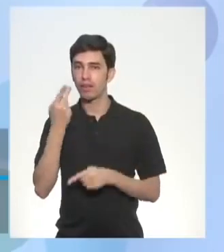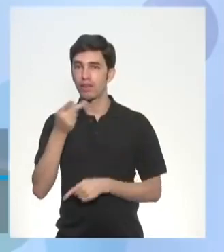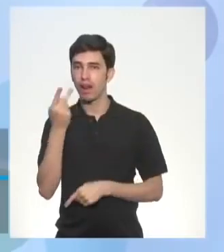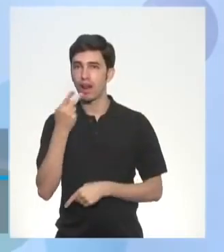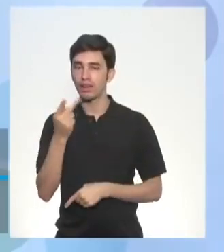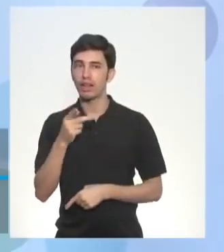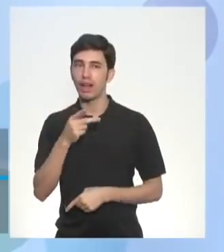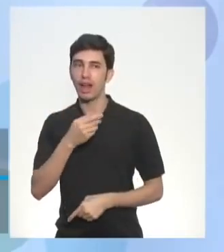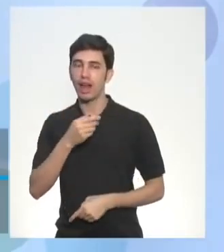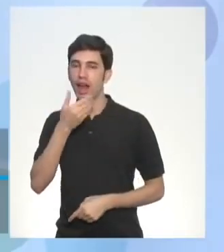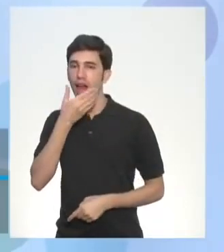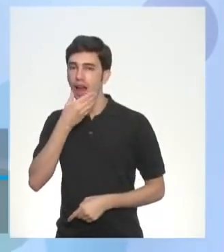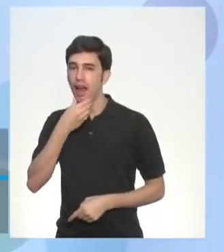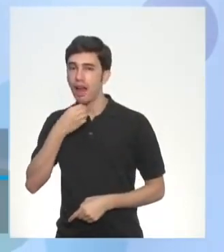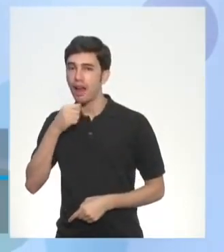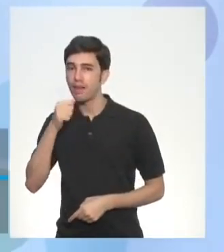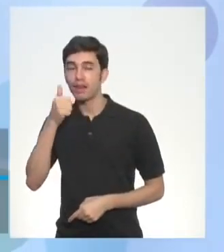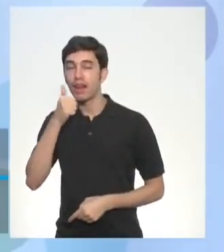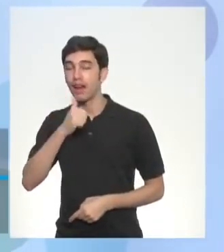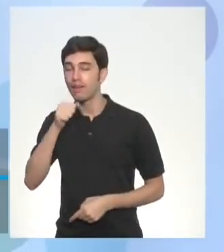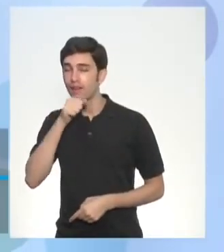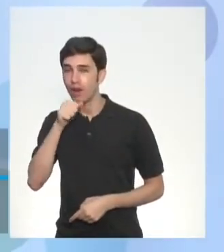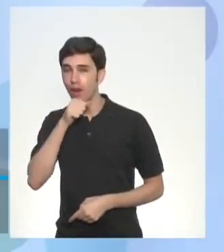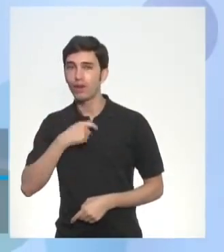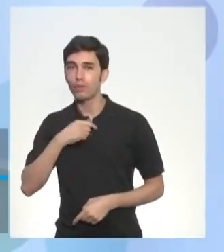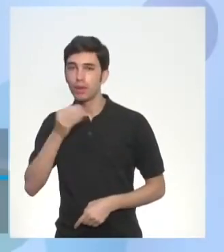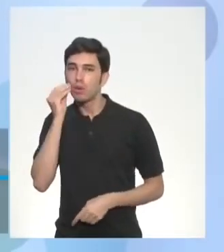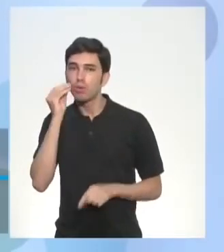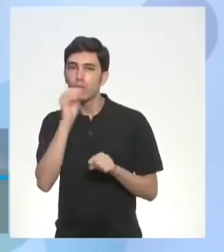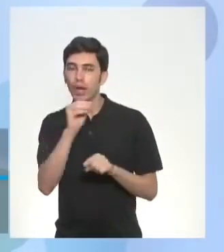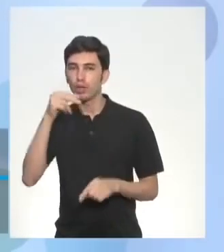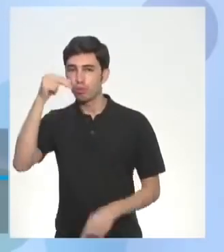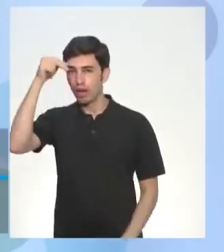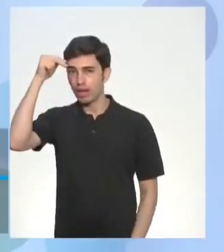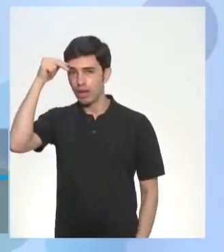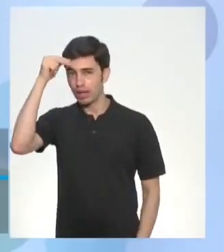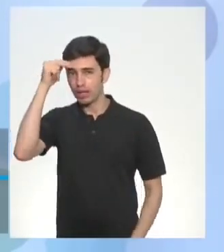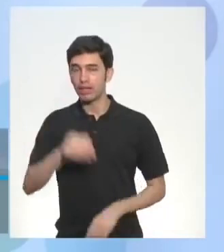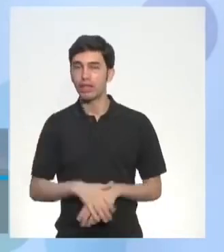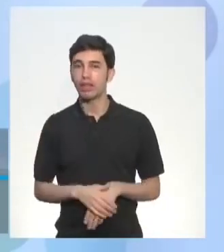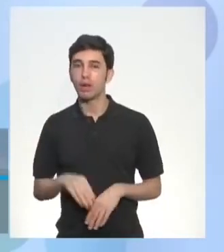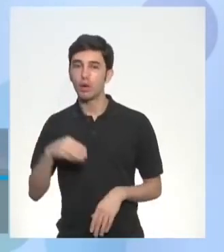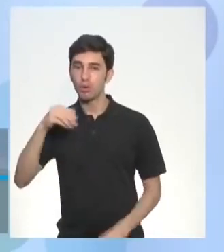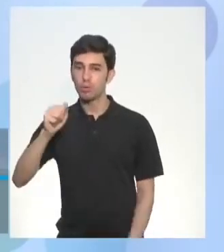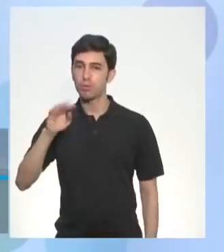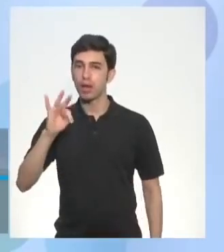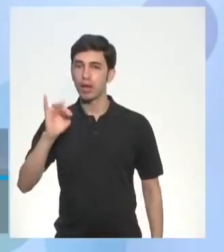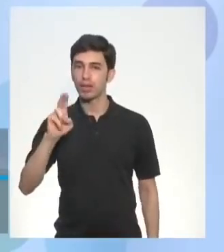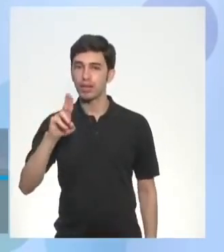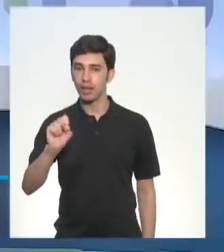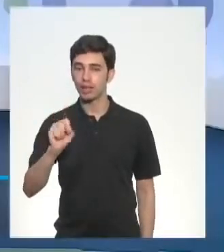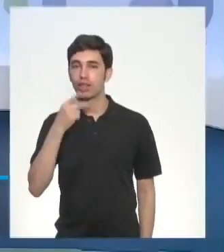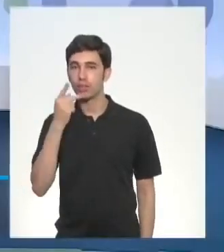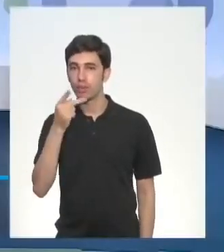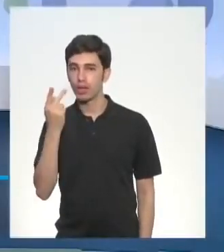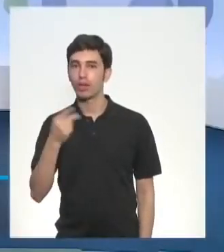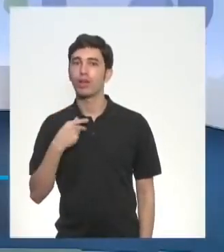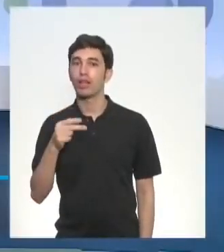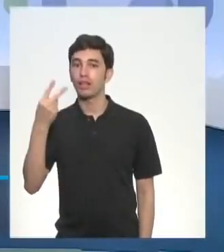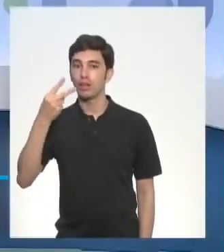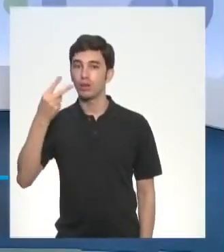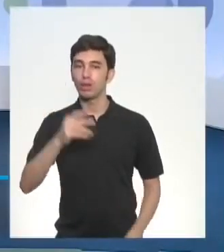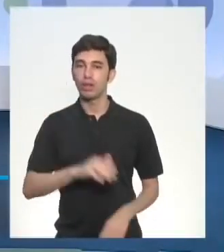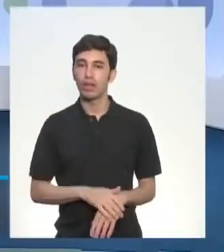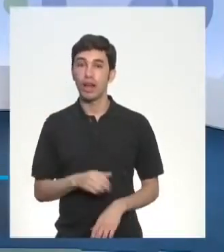manda beijo para a neta. Sim, ótimo. muito bom. Mateus coloca assim, a segunda carta. E eles falaram alguma coisa sobre a quantidade de cartas que